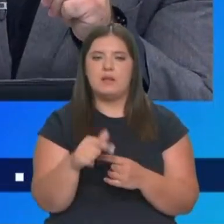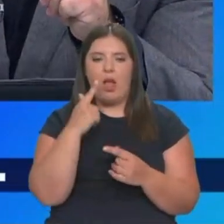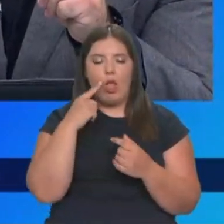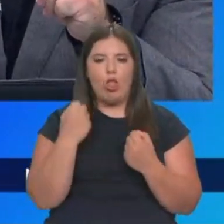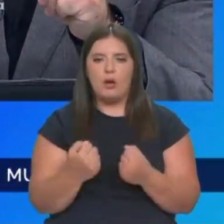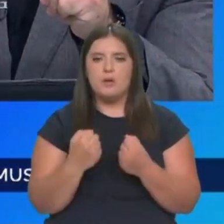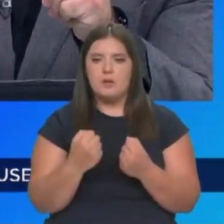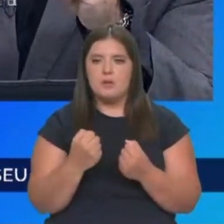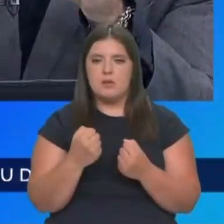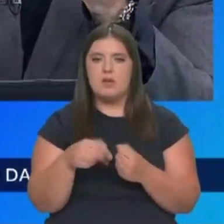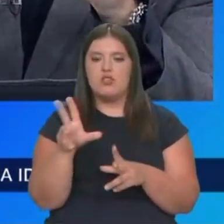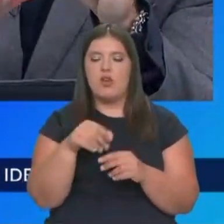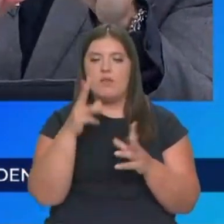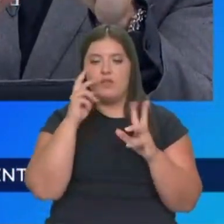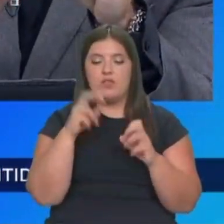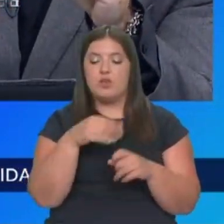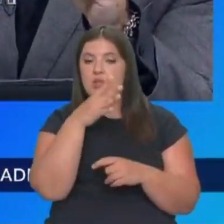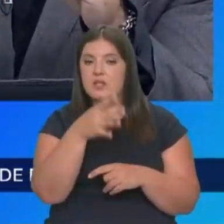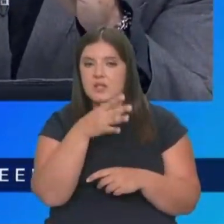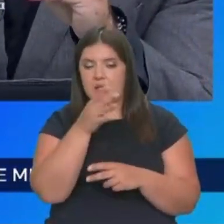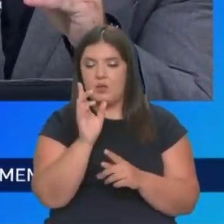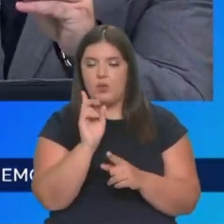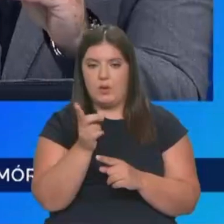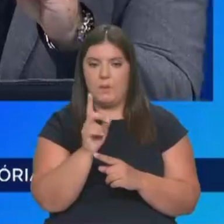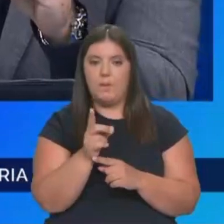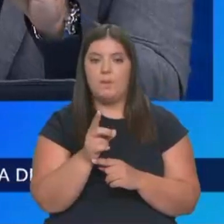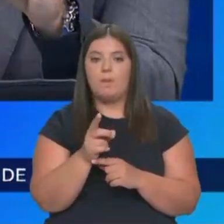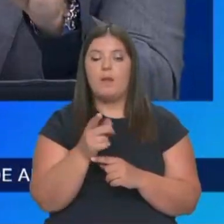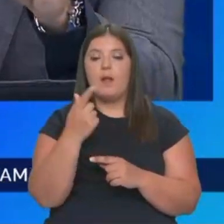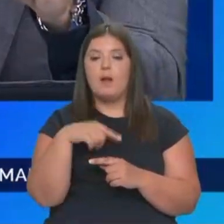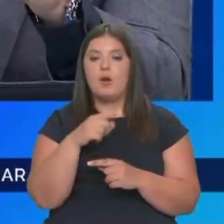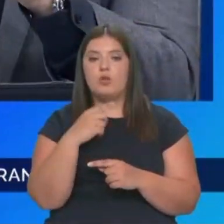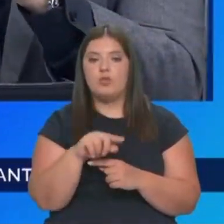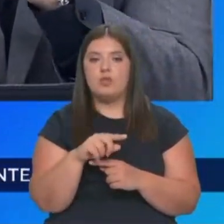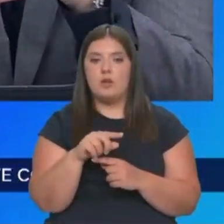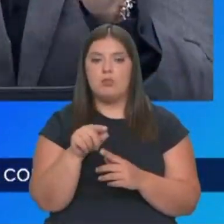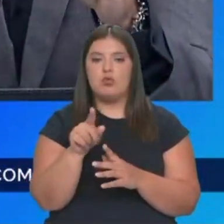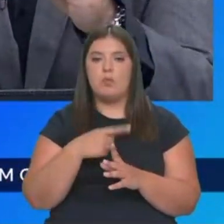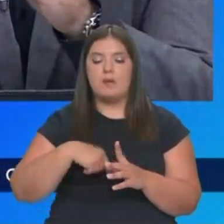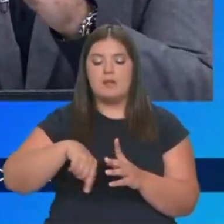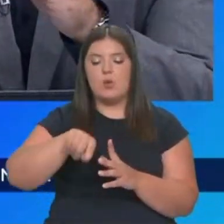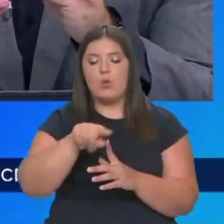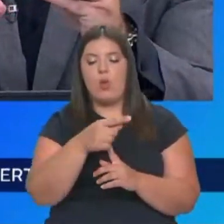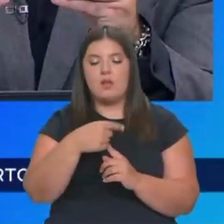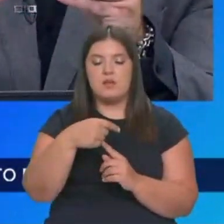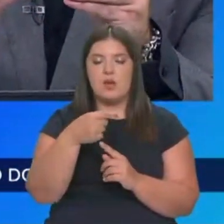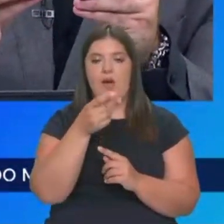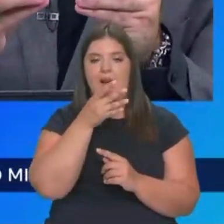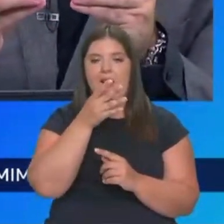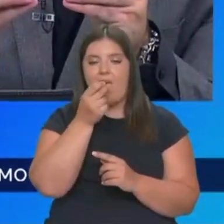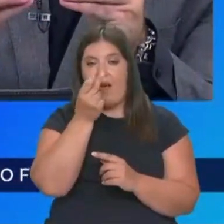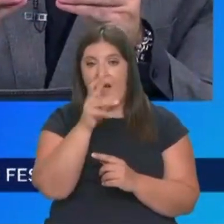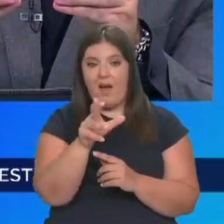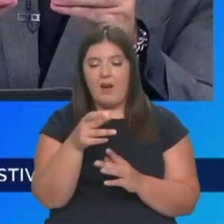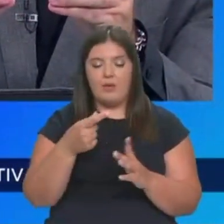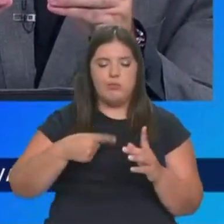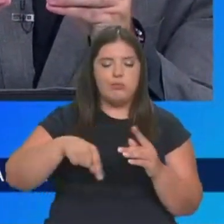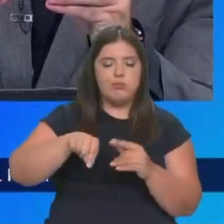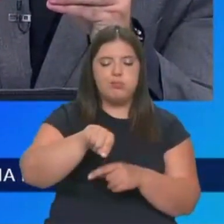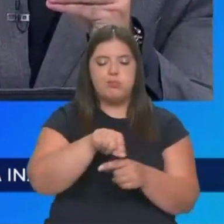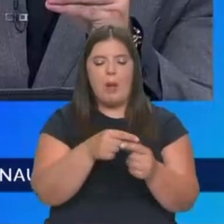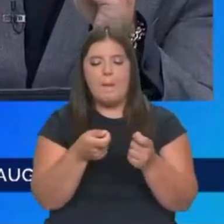E estas novas investigações dizem o seguinte: a questão é que nós temos uma circulação de ar junto